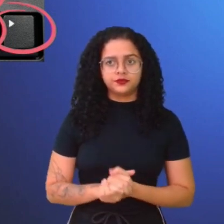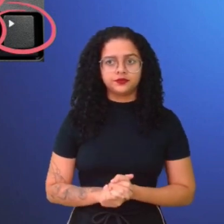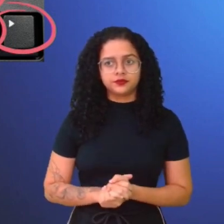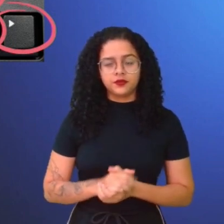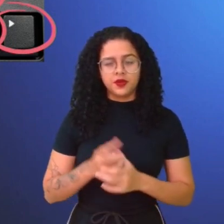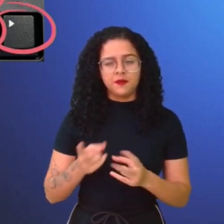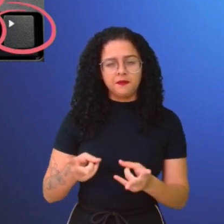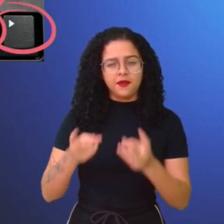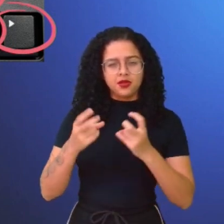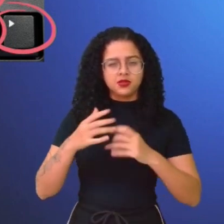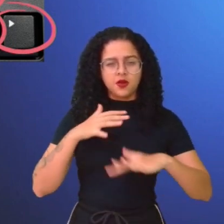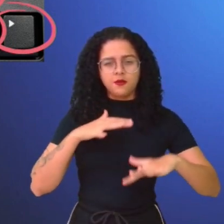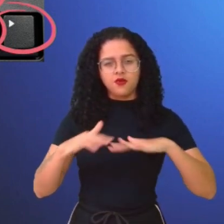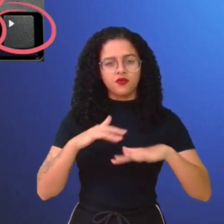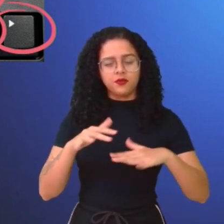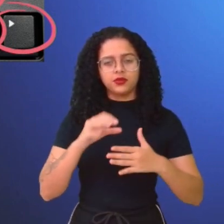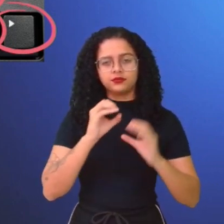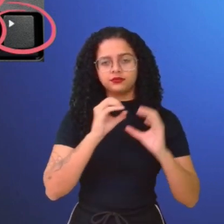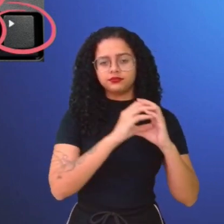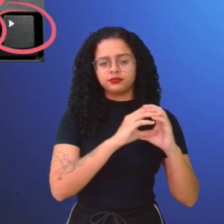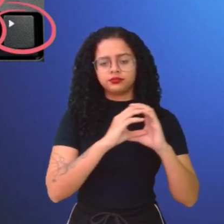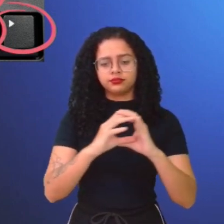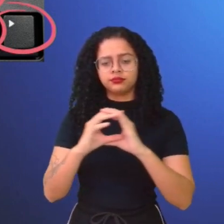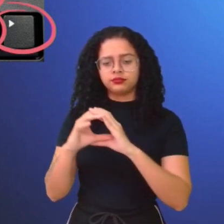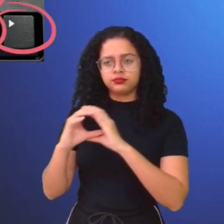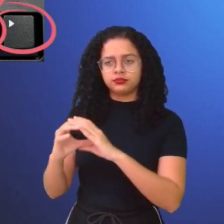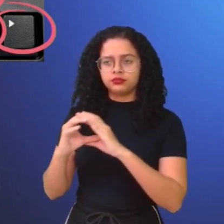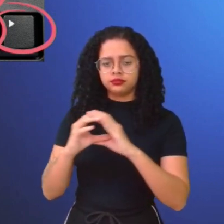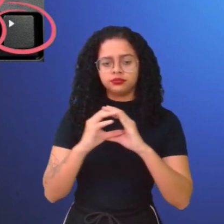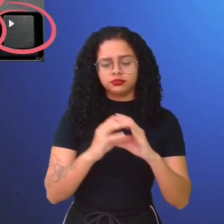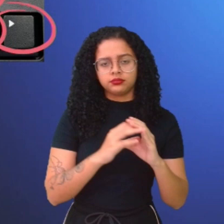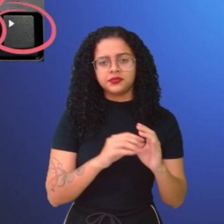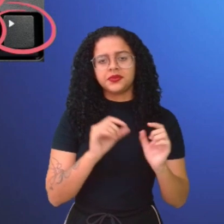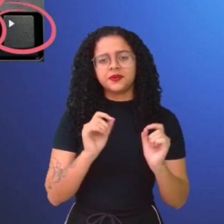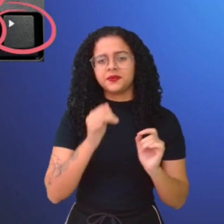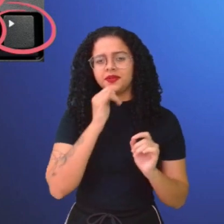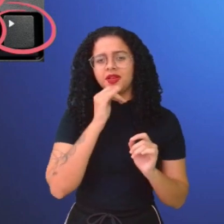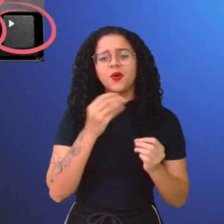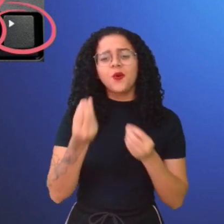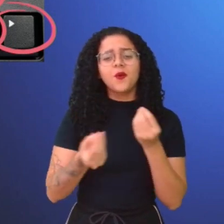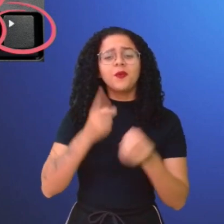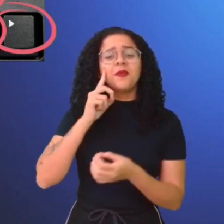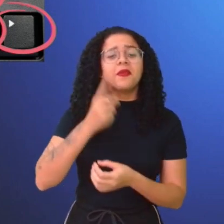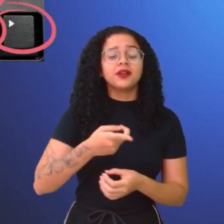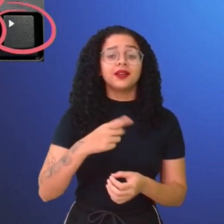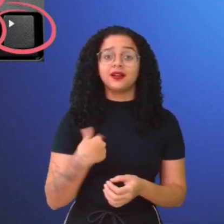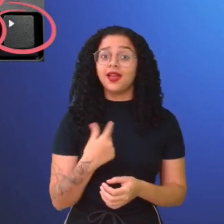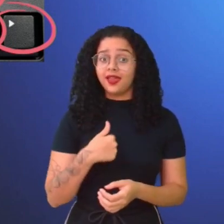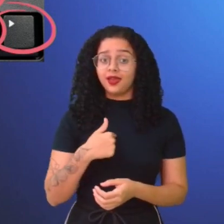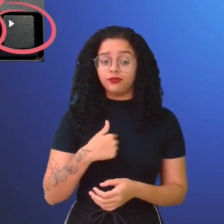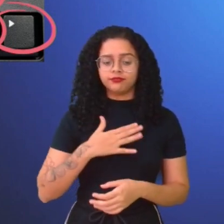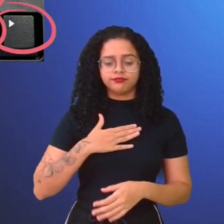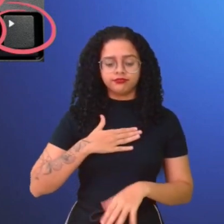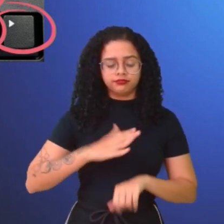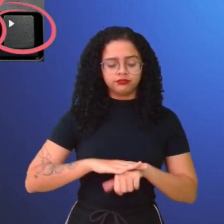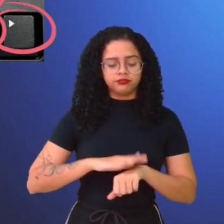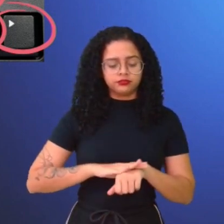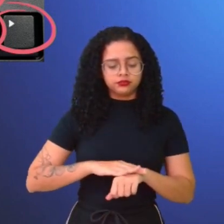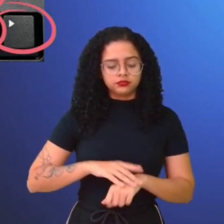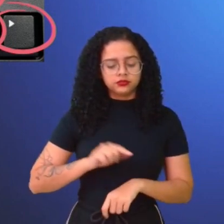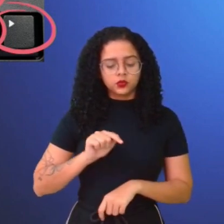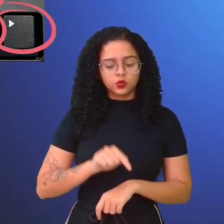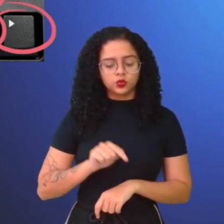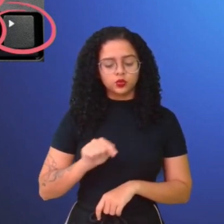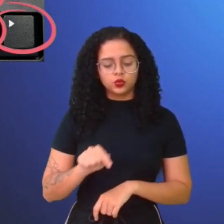que o movimento da bolinha aí, ele segue o que eu faço lá no teclado do computador, né? Poderia ser também